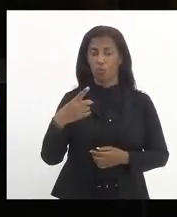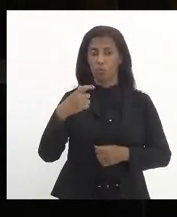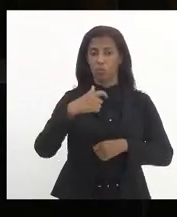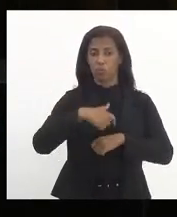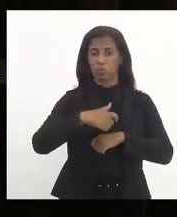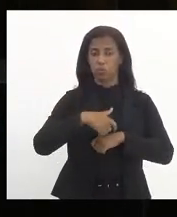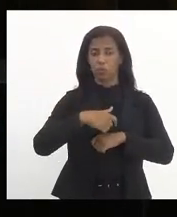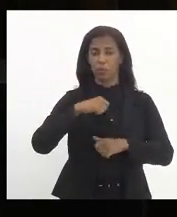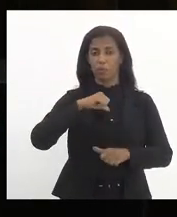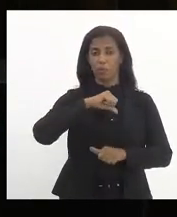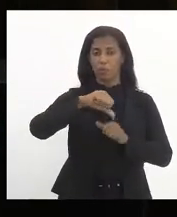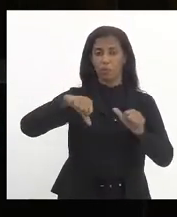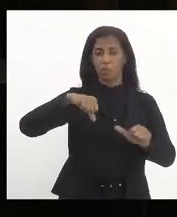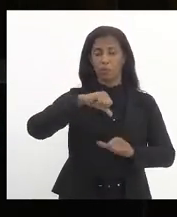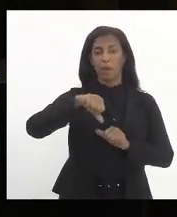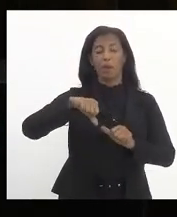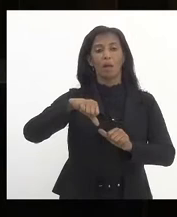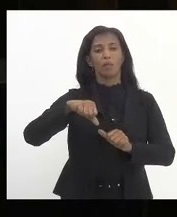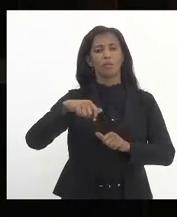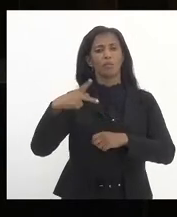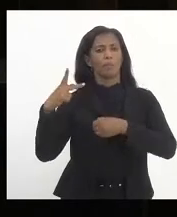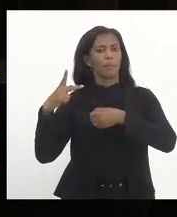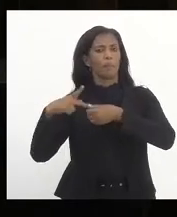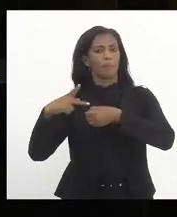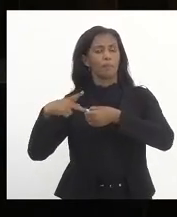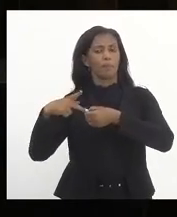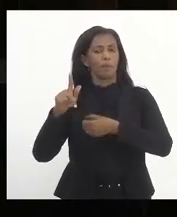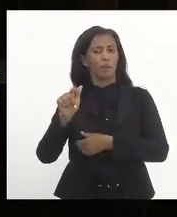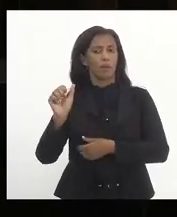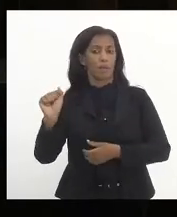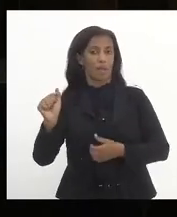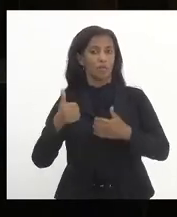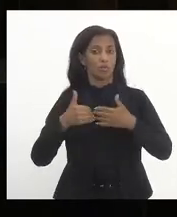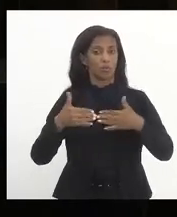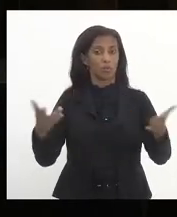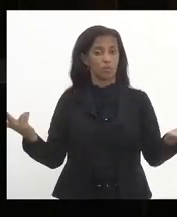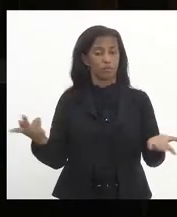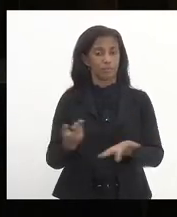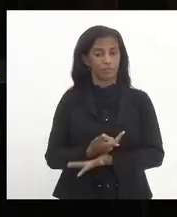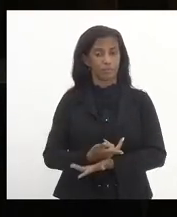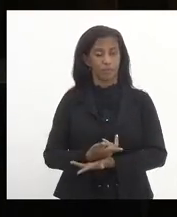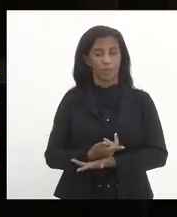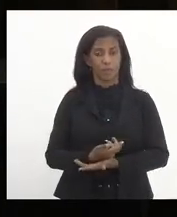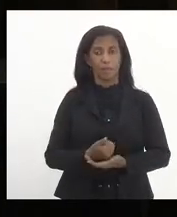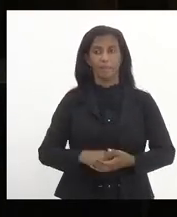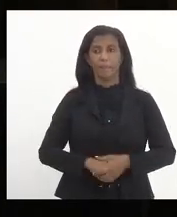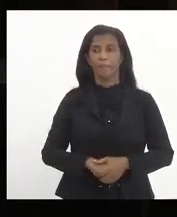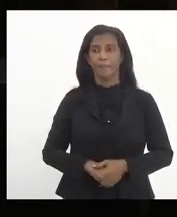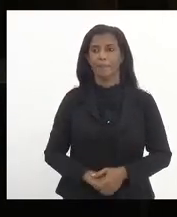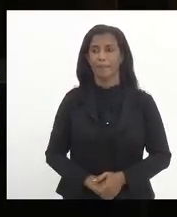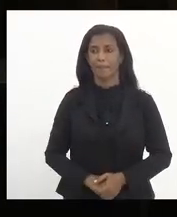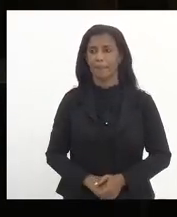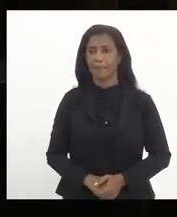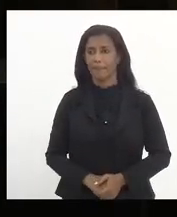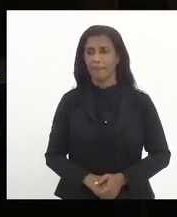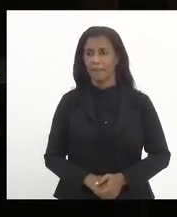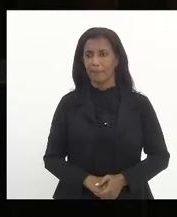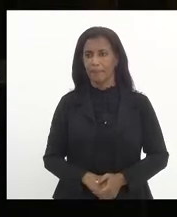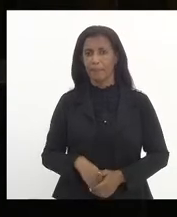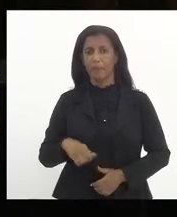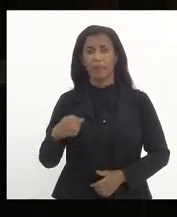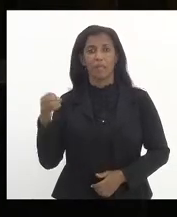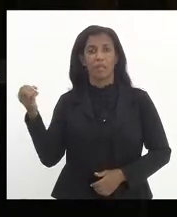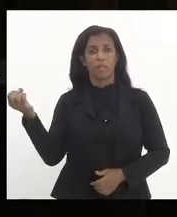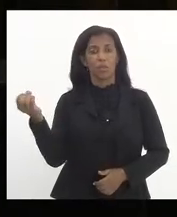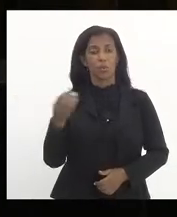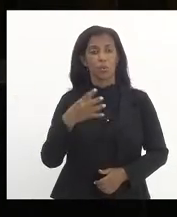da produção de petróleo e gás começou a ocorrer, é inegável. E este novo